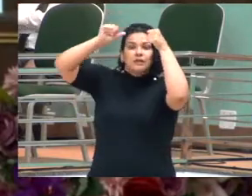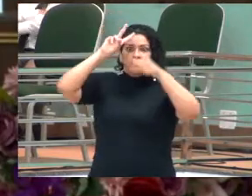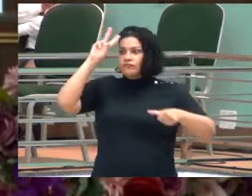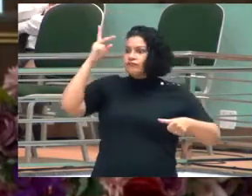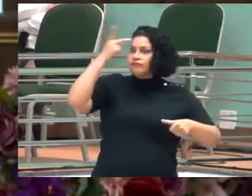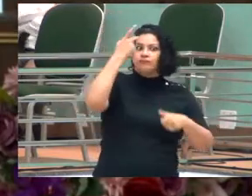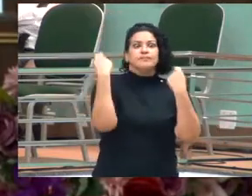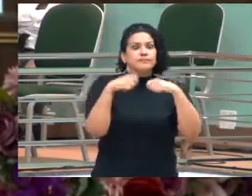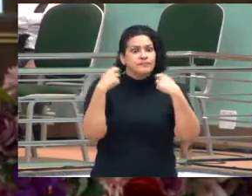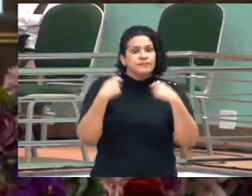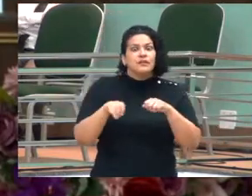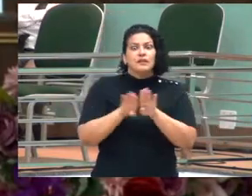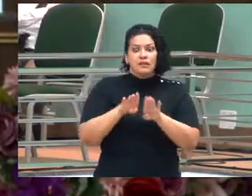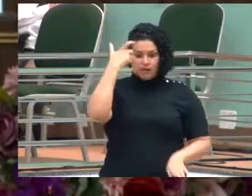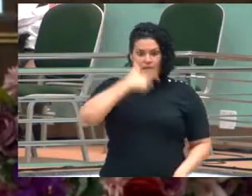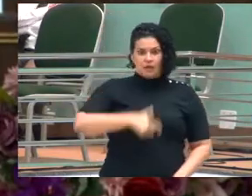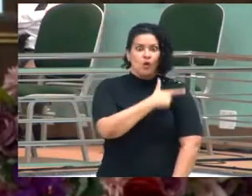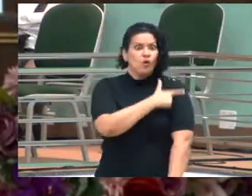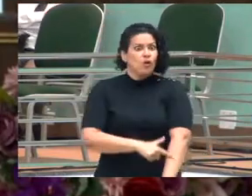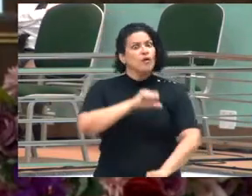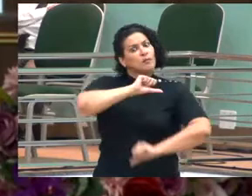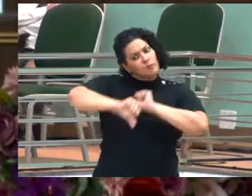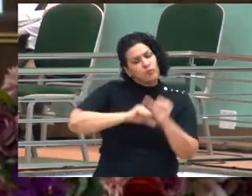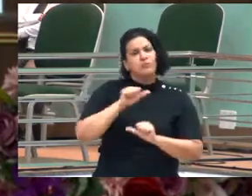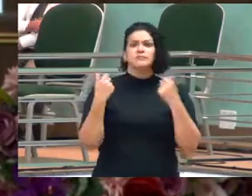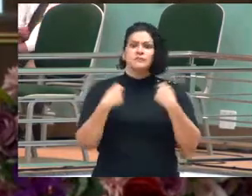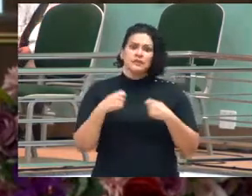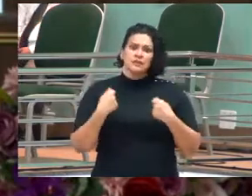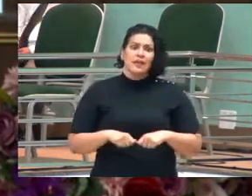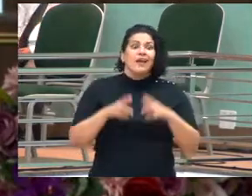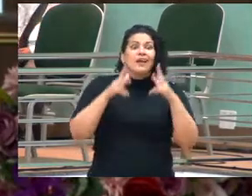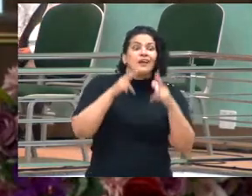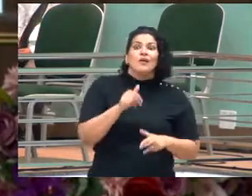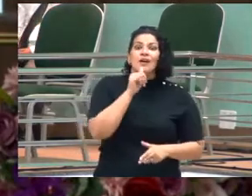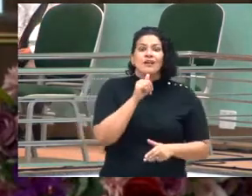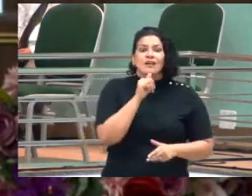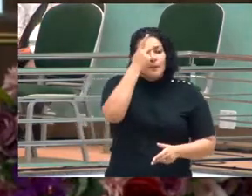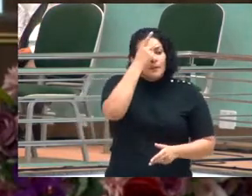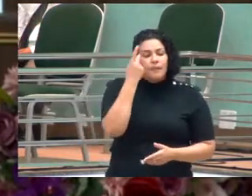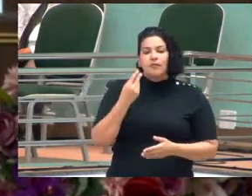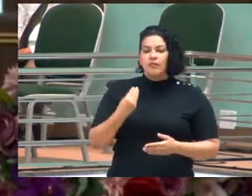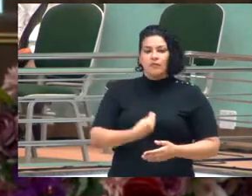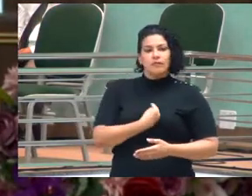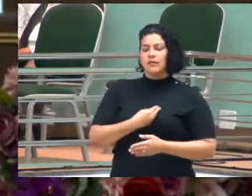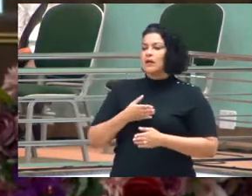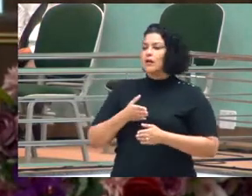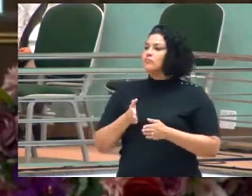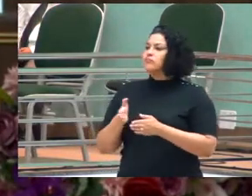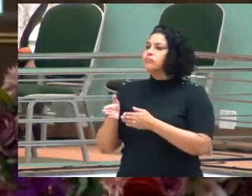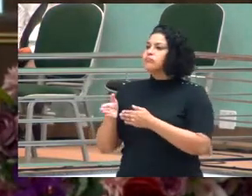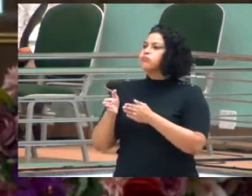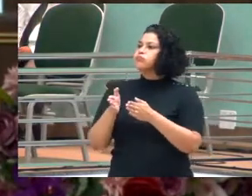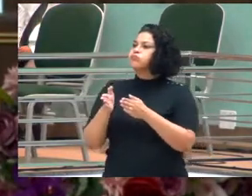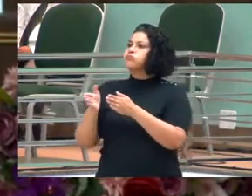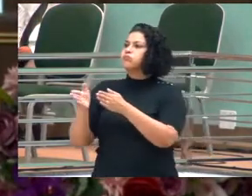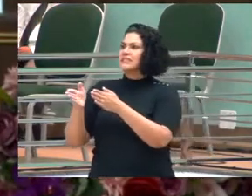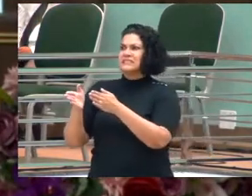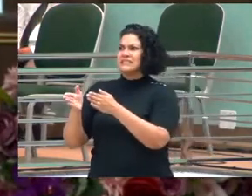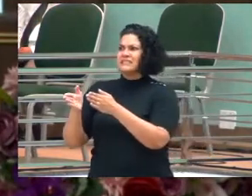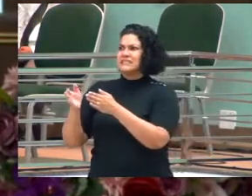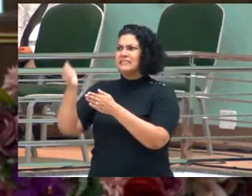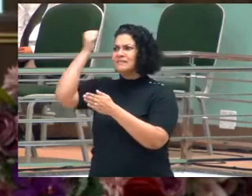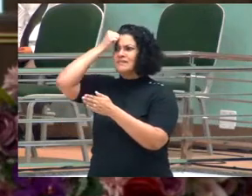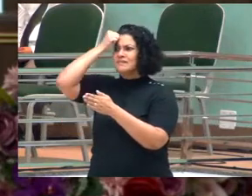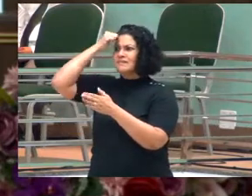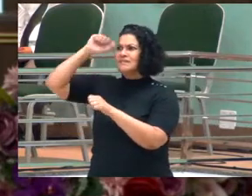eles estivessem indo para um lado, se arrependessem daquele caminho errado e fosse para o lado correto. Essa era a